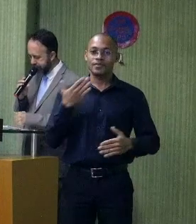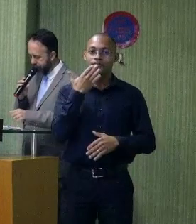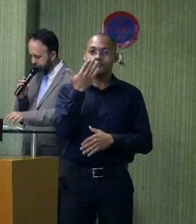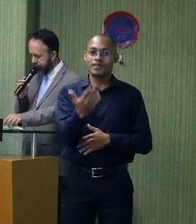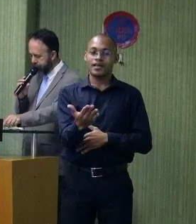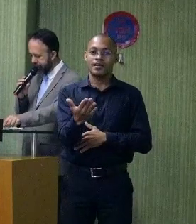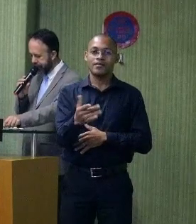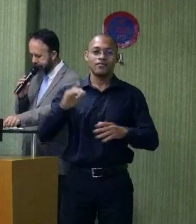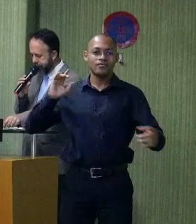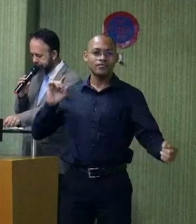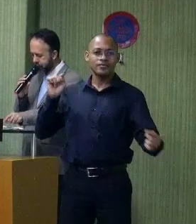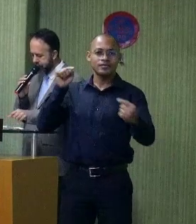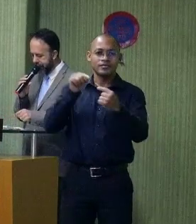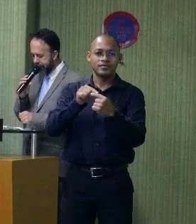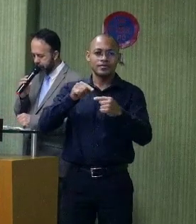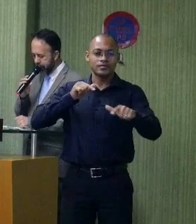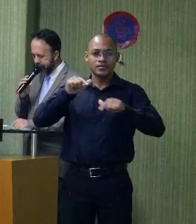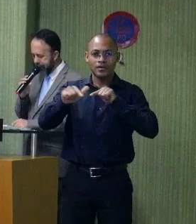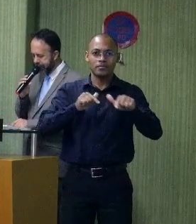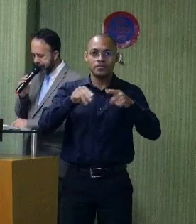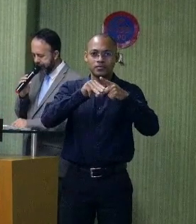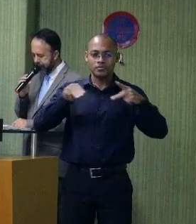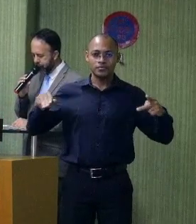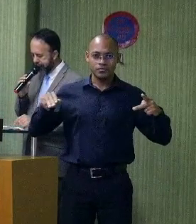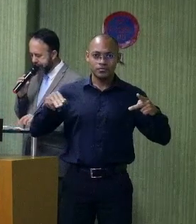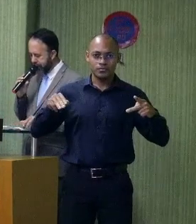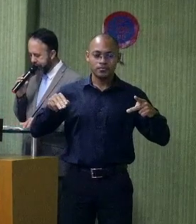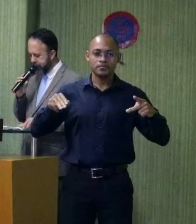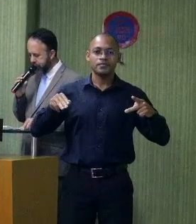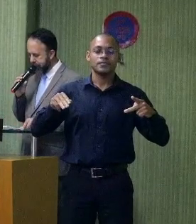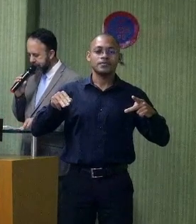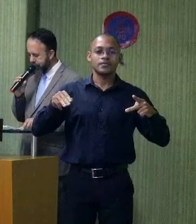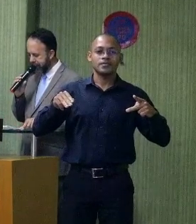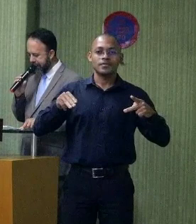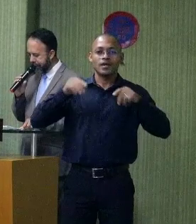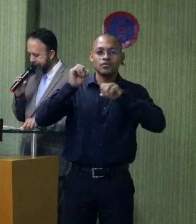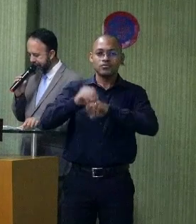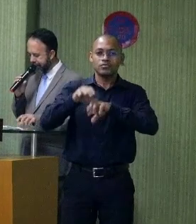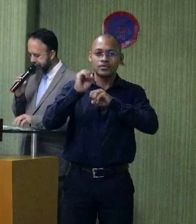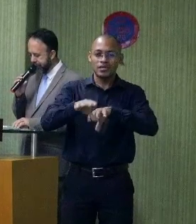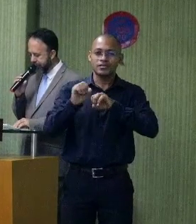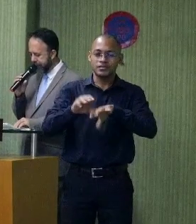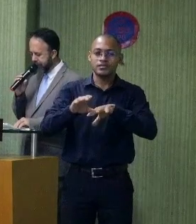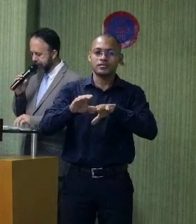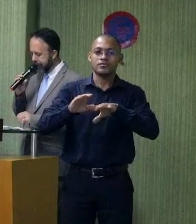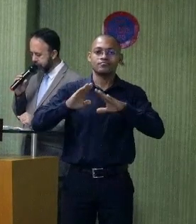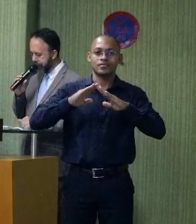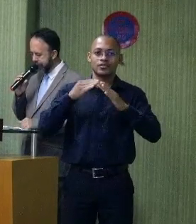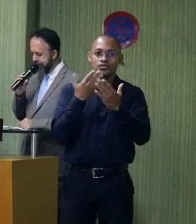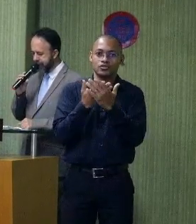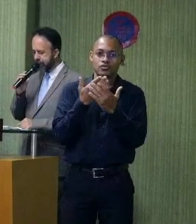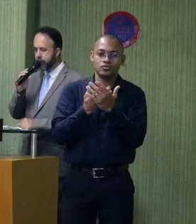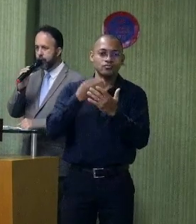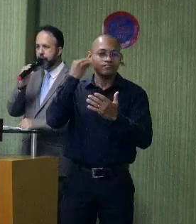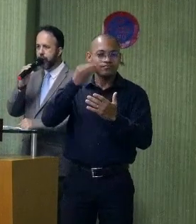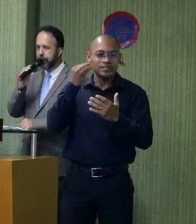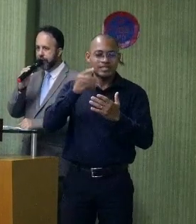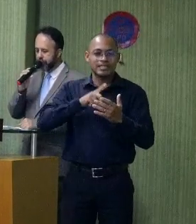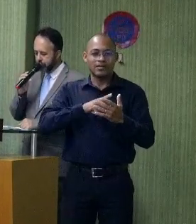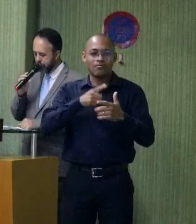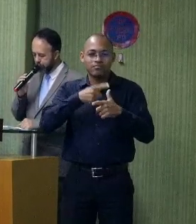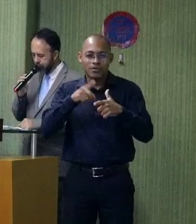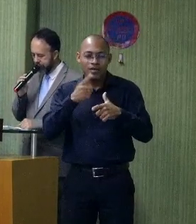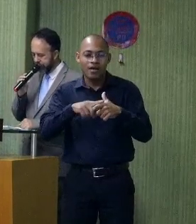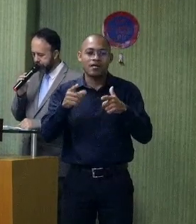Ministério Público na garantia do direito à educação em situação de calamidade experiências do Rio